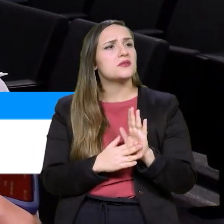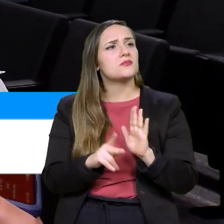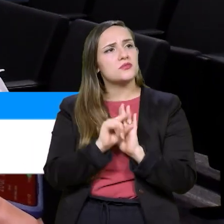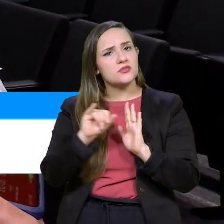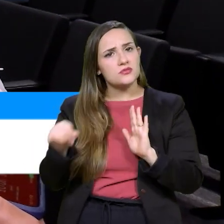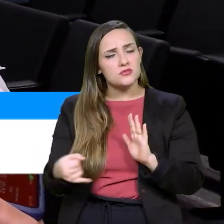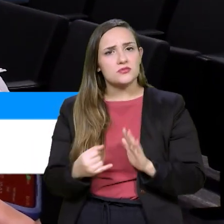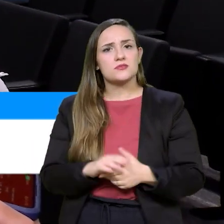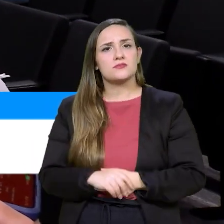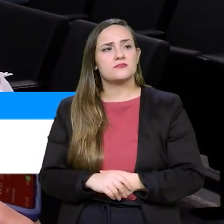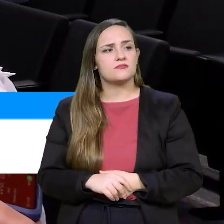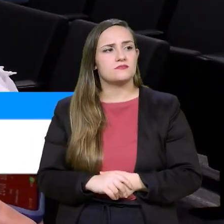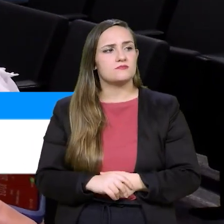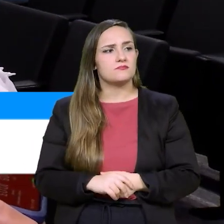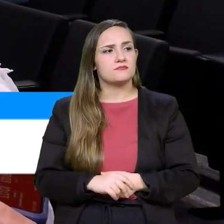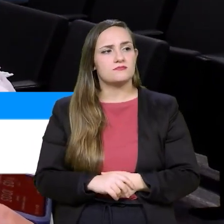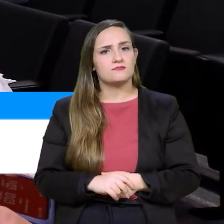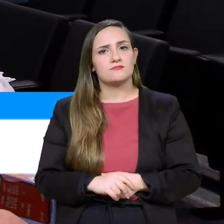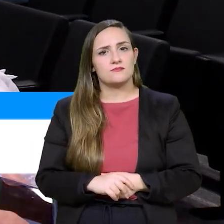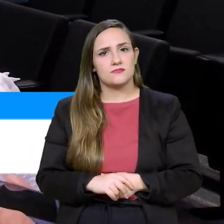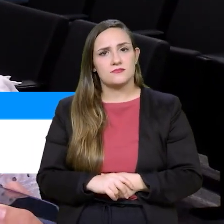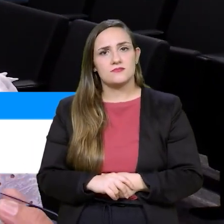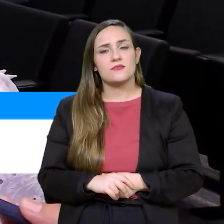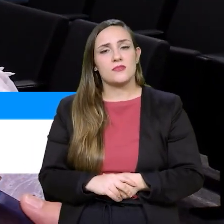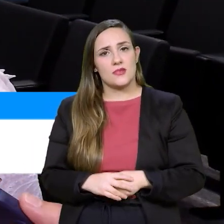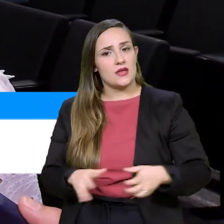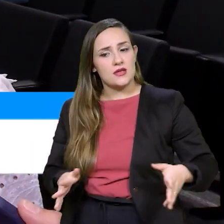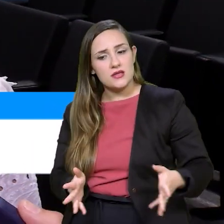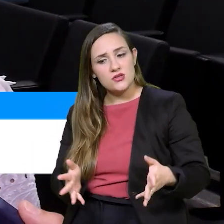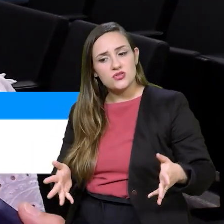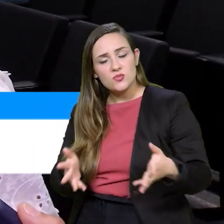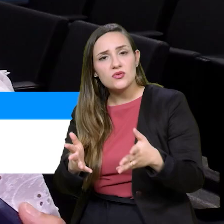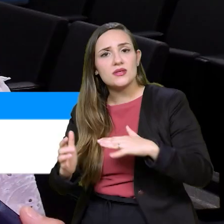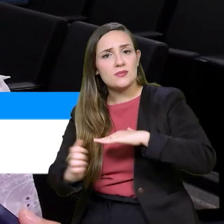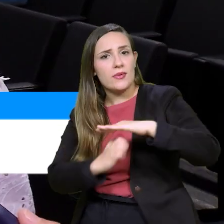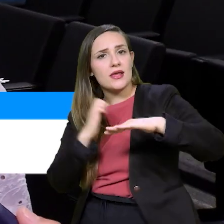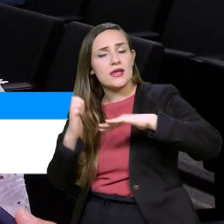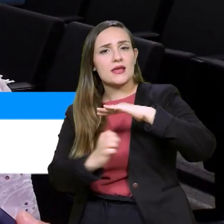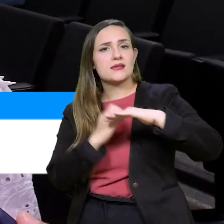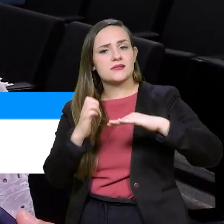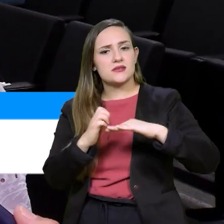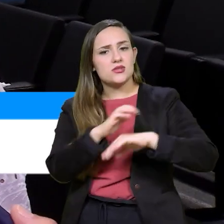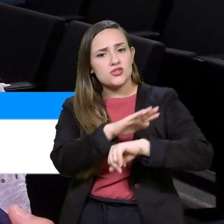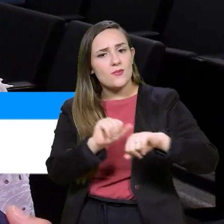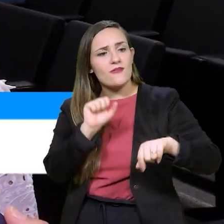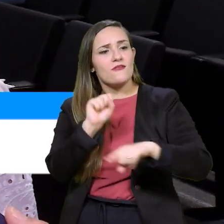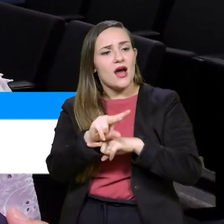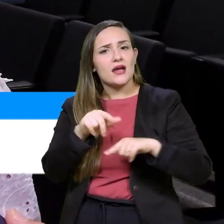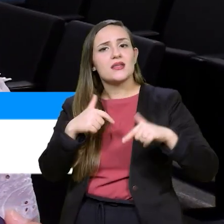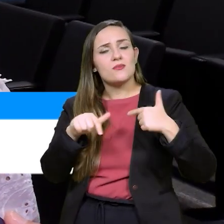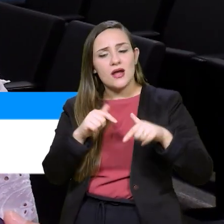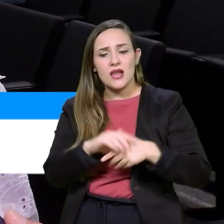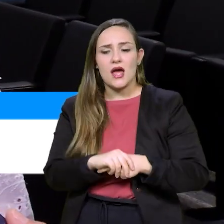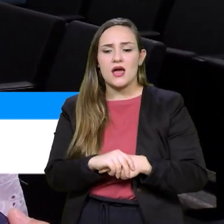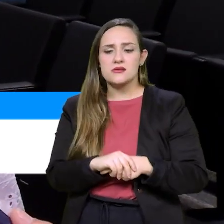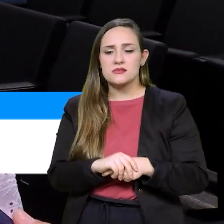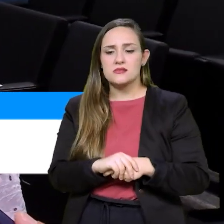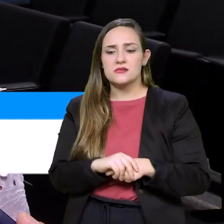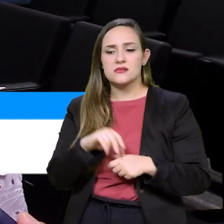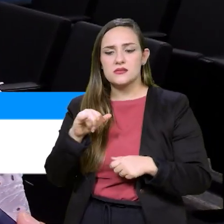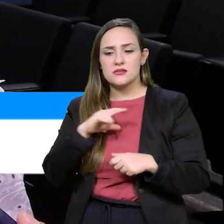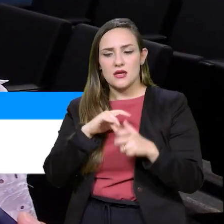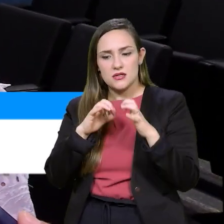com certeza traz um estímulo, né, para as nossas empresas contratarem essas pessoas que